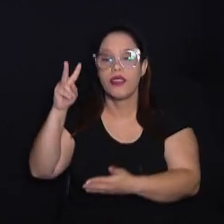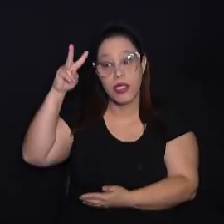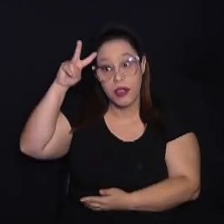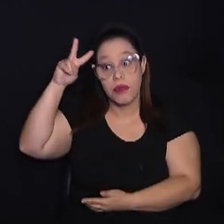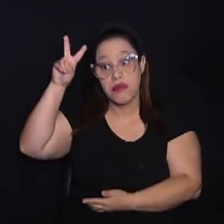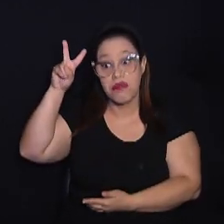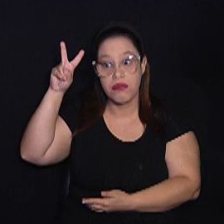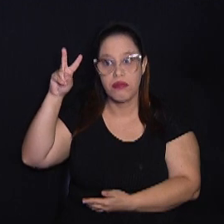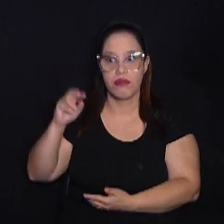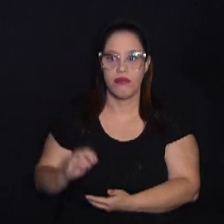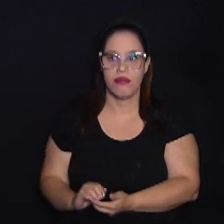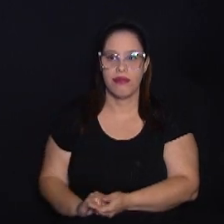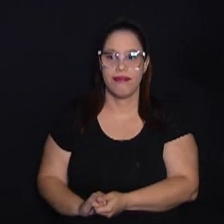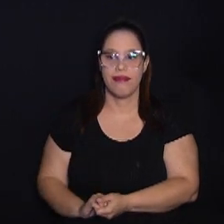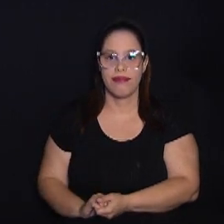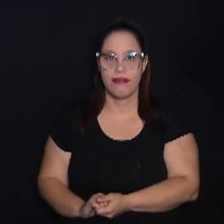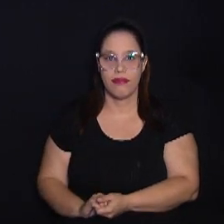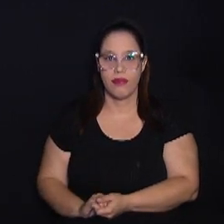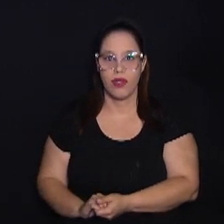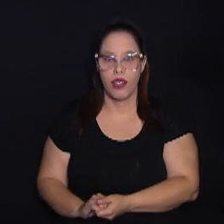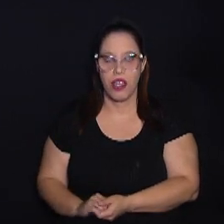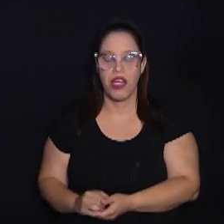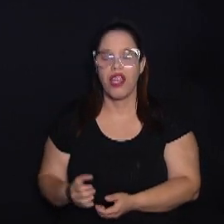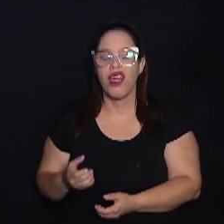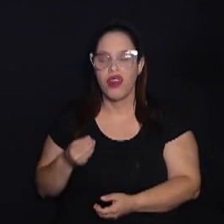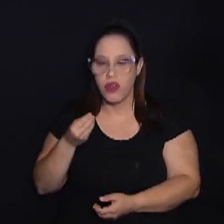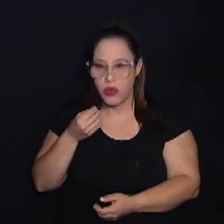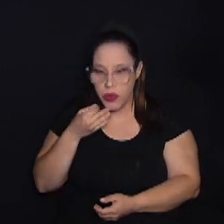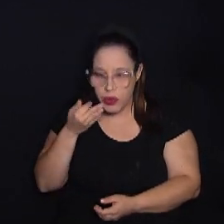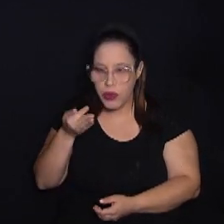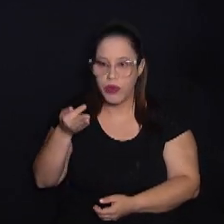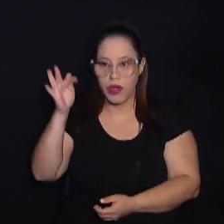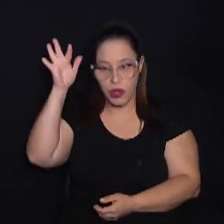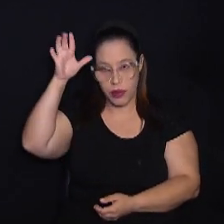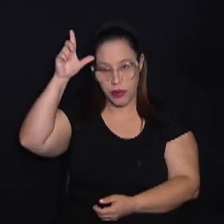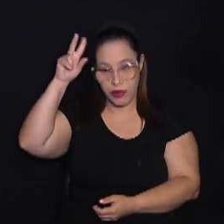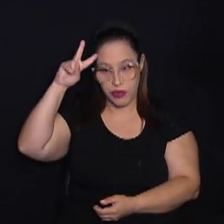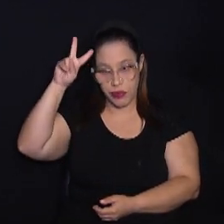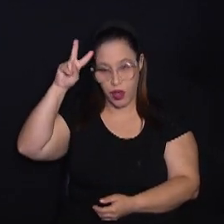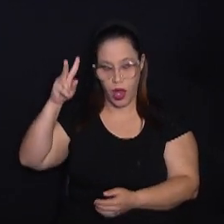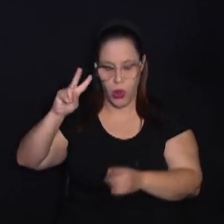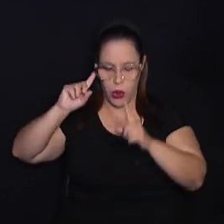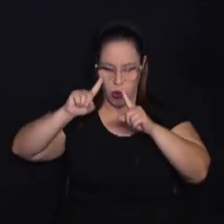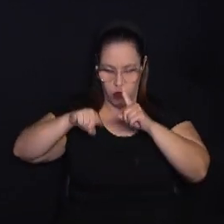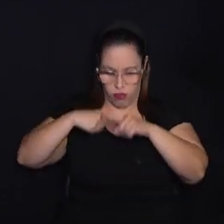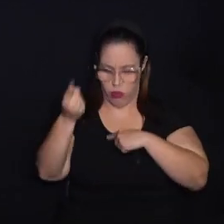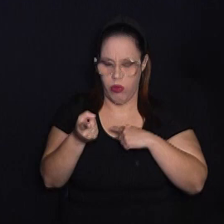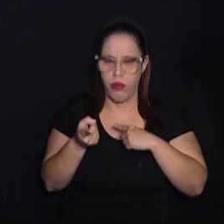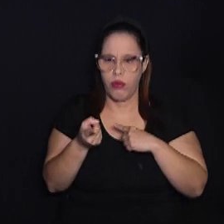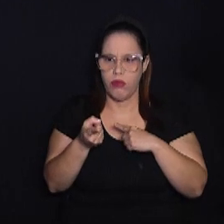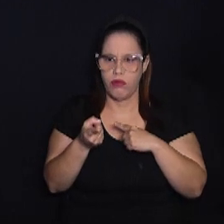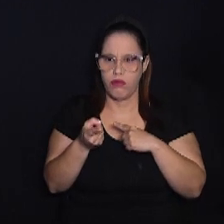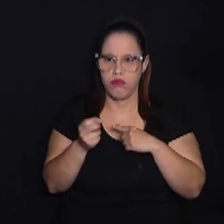Então, eu vou contar uma história de superação